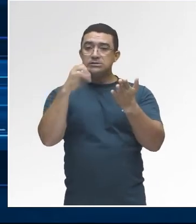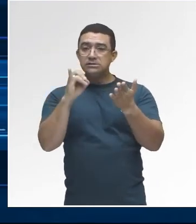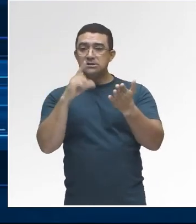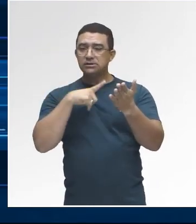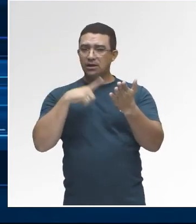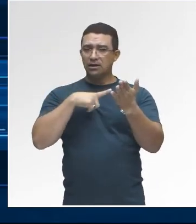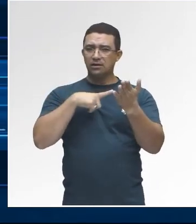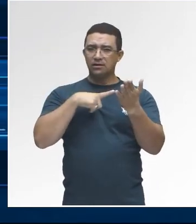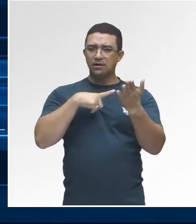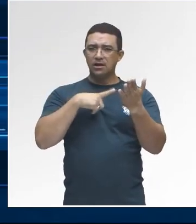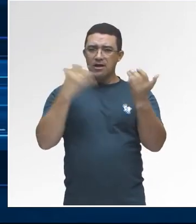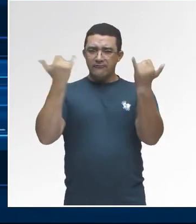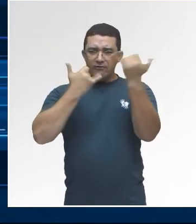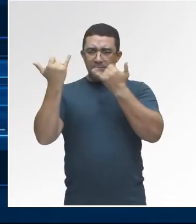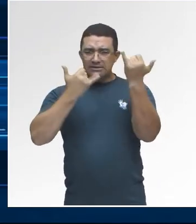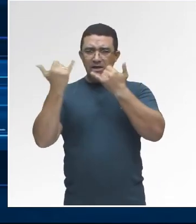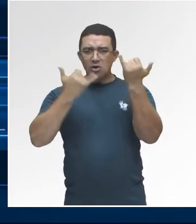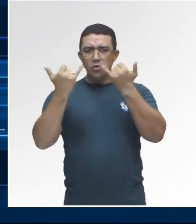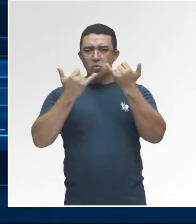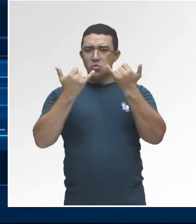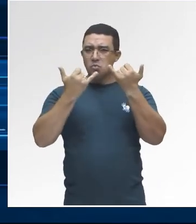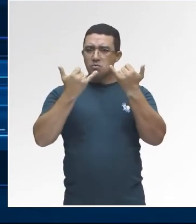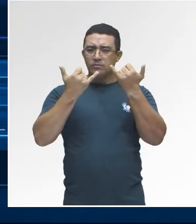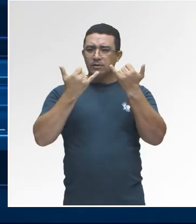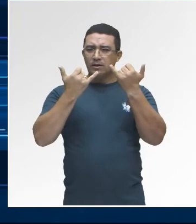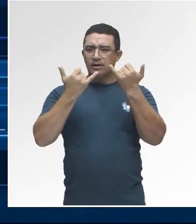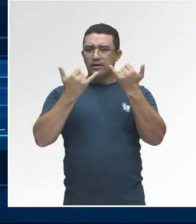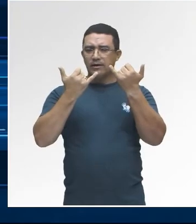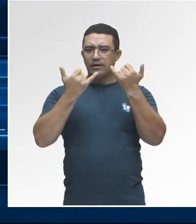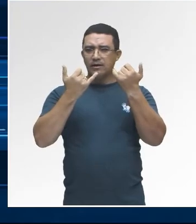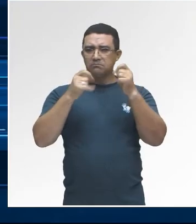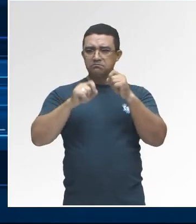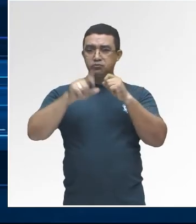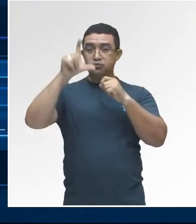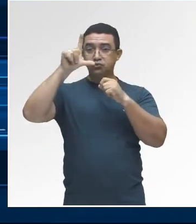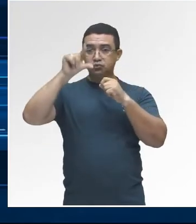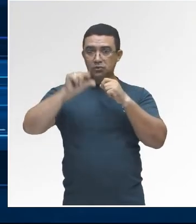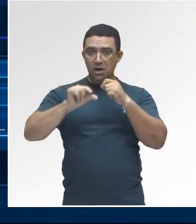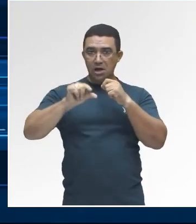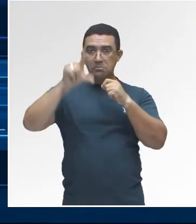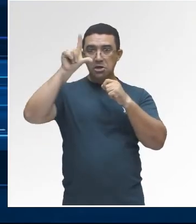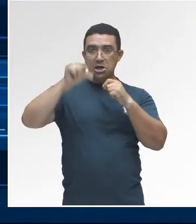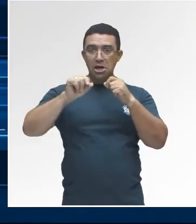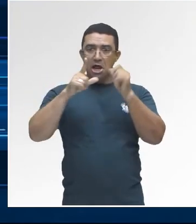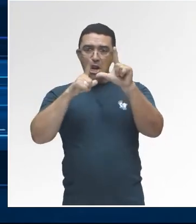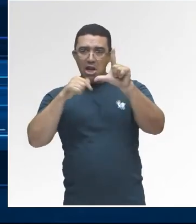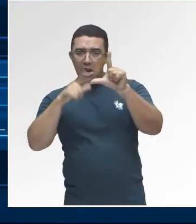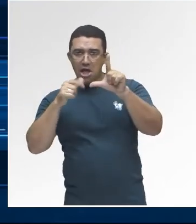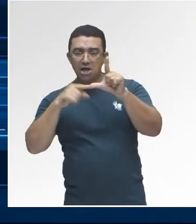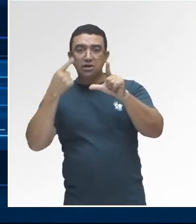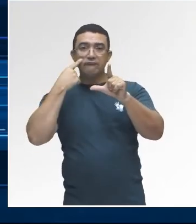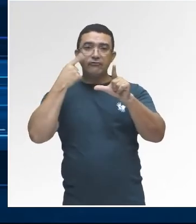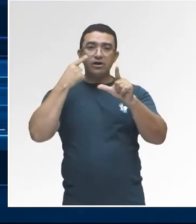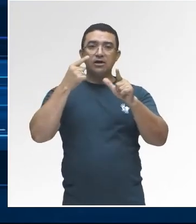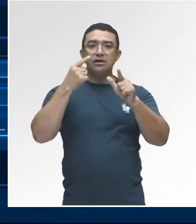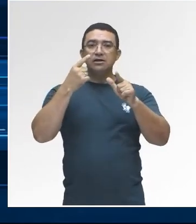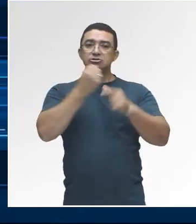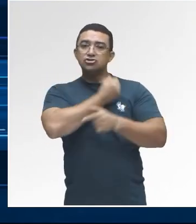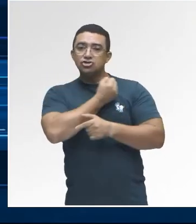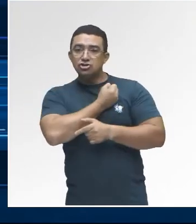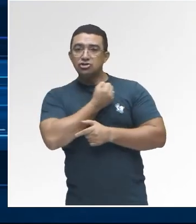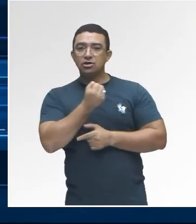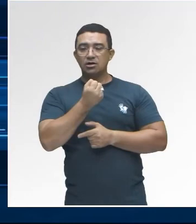estão destacadas. Veja as informações que estão destacadas, certo?